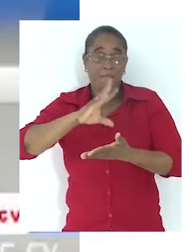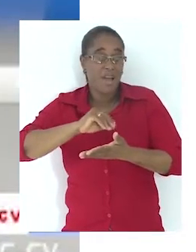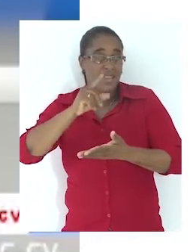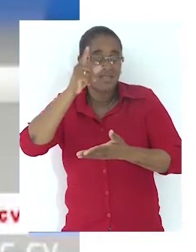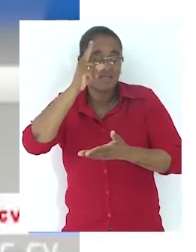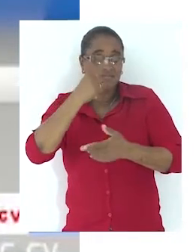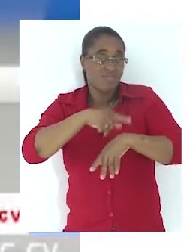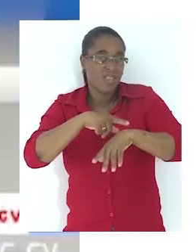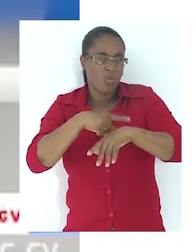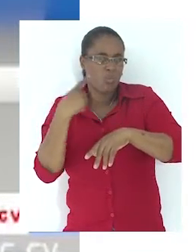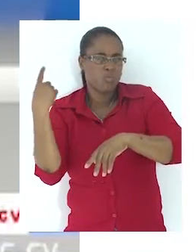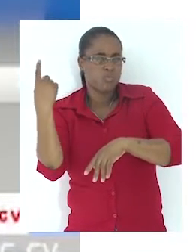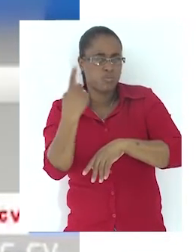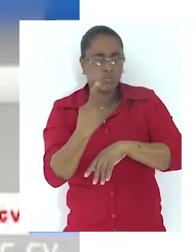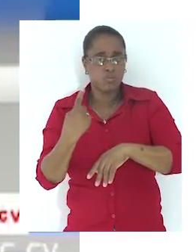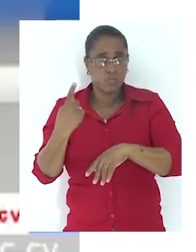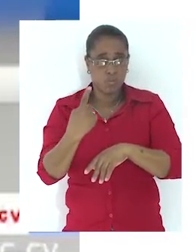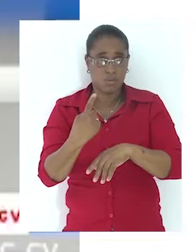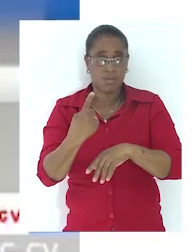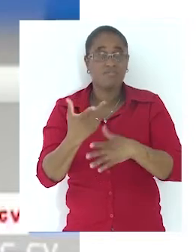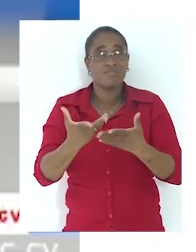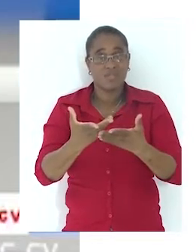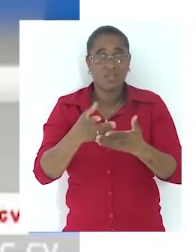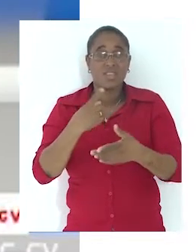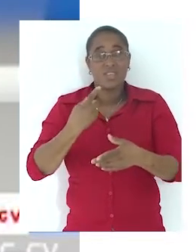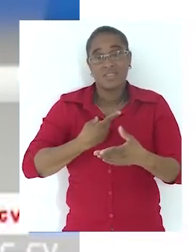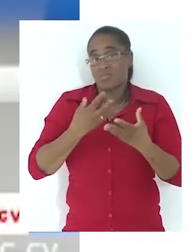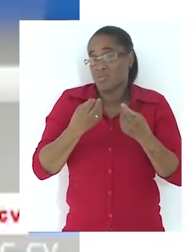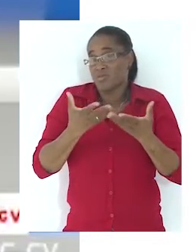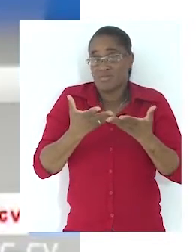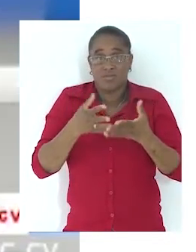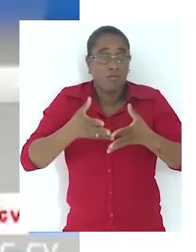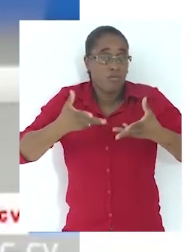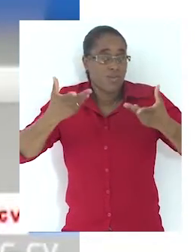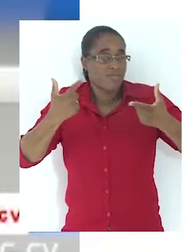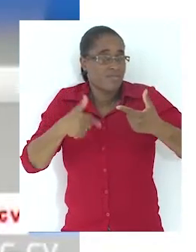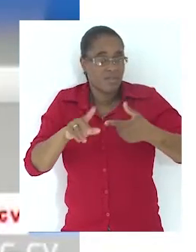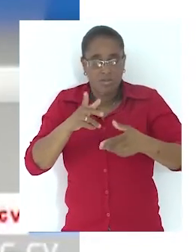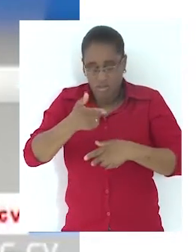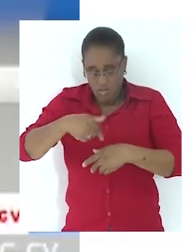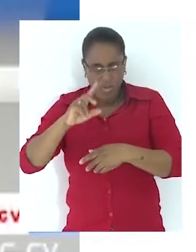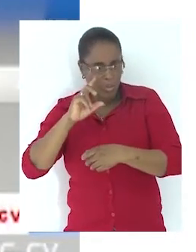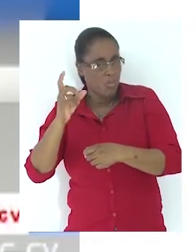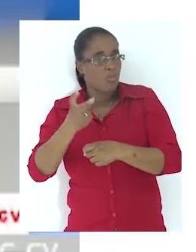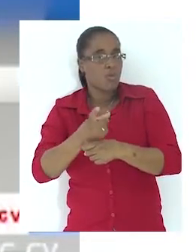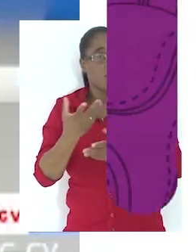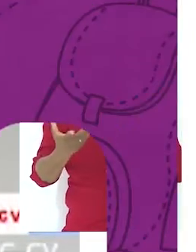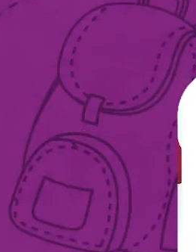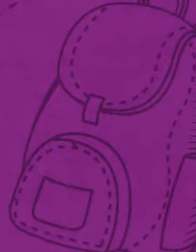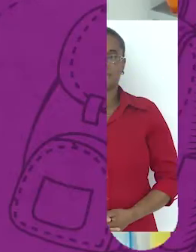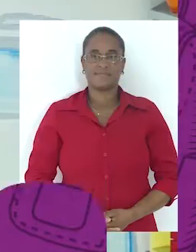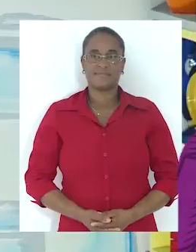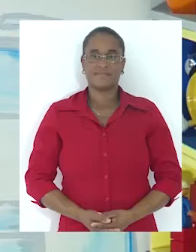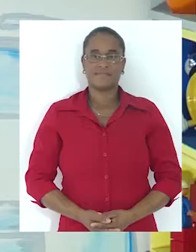mais longo e o cenário, como dizia, muito fluido. Então, nós temos que procurar alternativas a